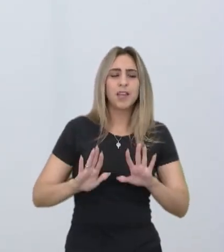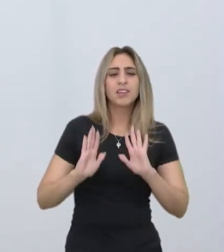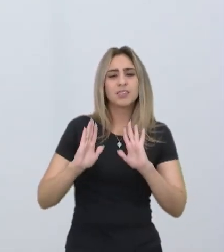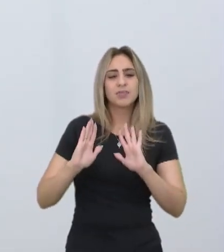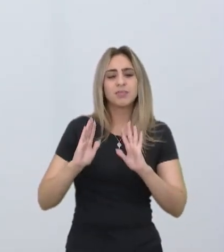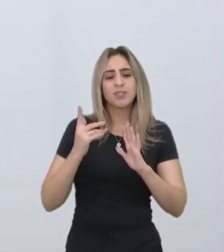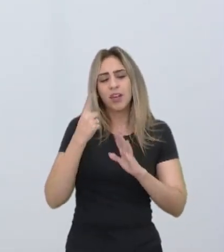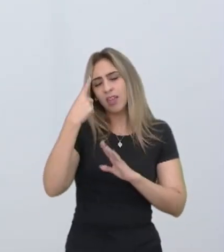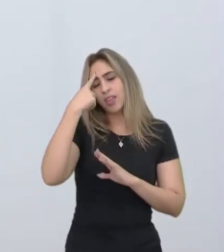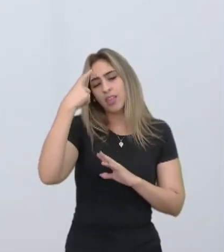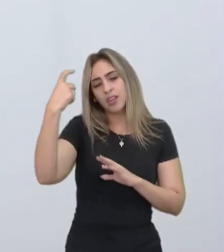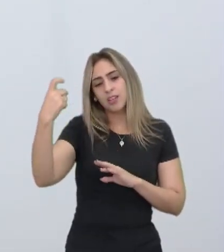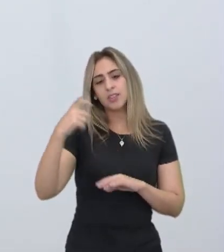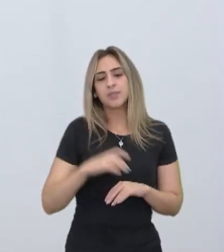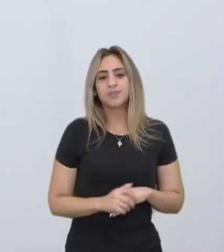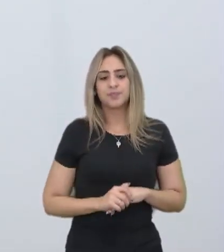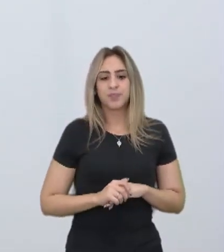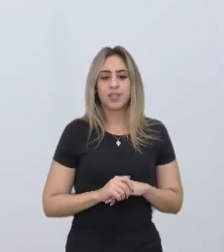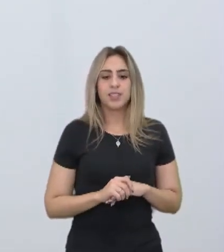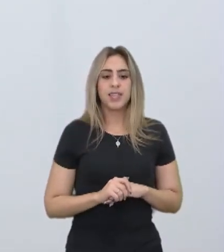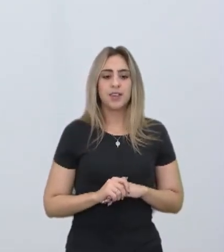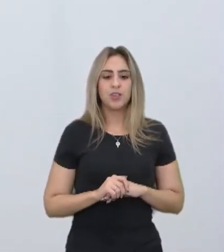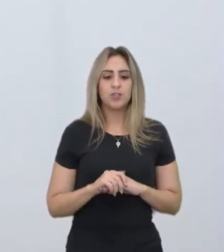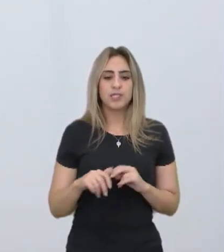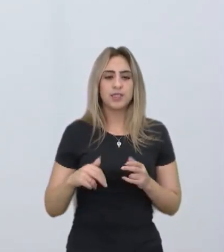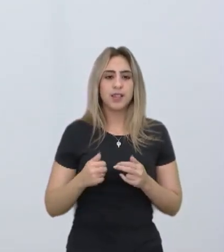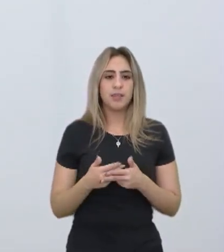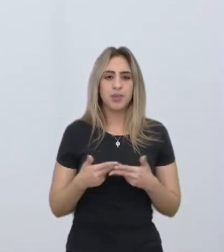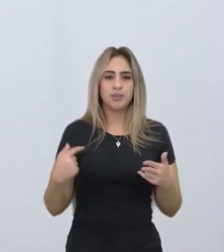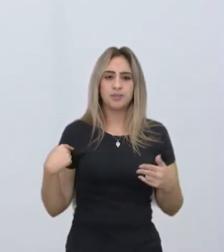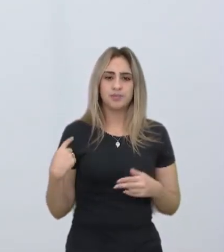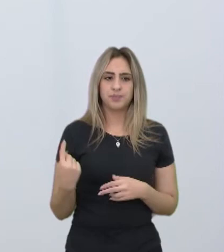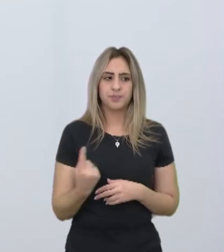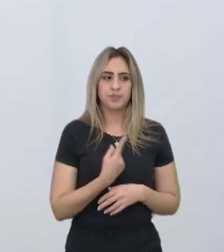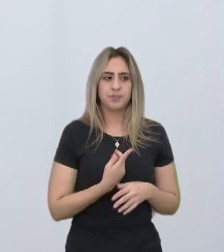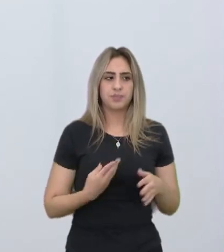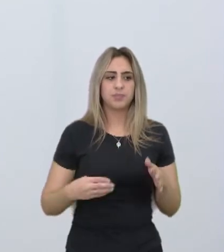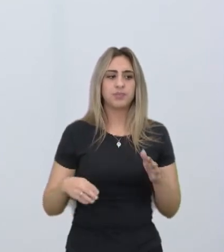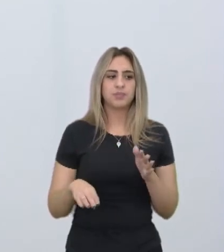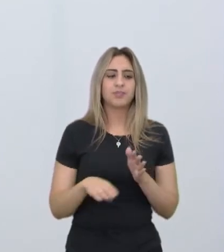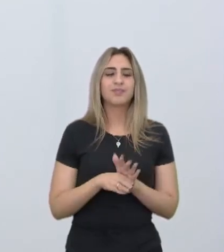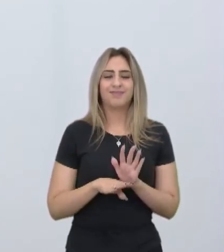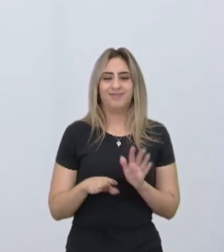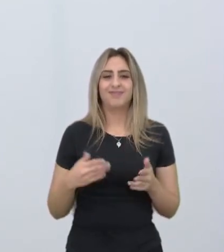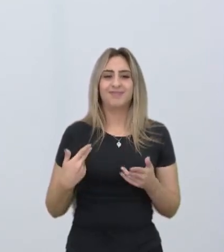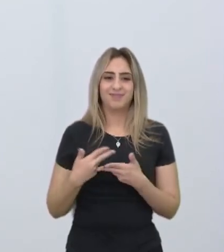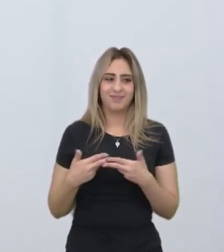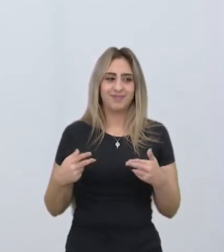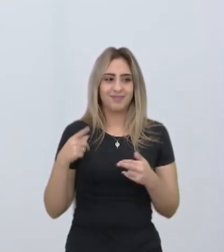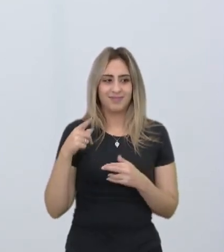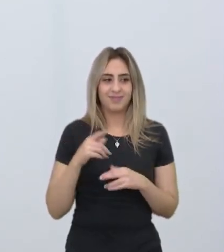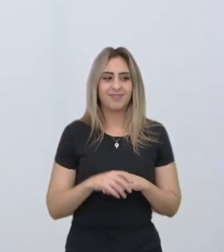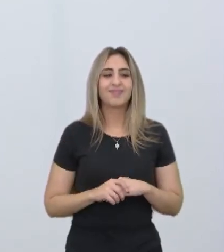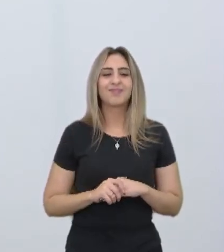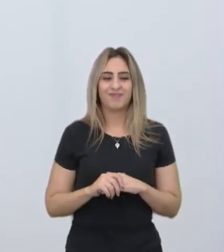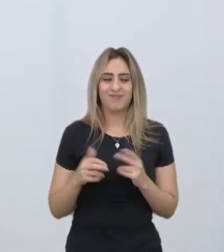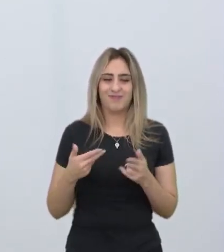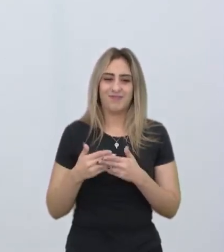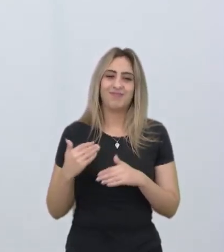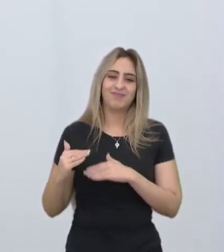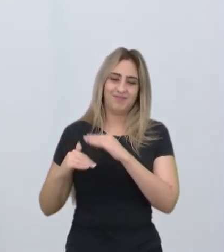que a ideia aí é mostrar mesmo essa chegada a esse patamar de